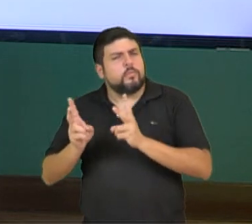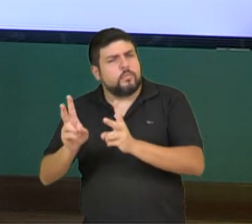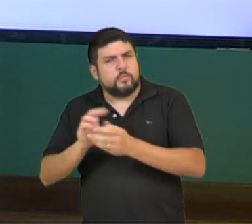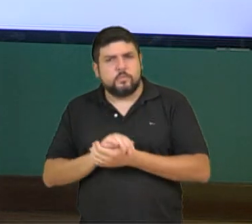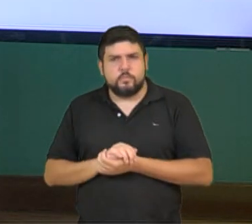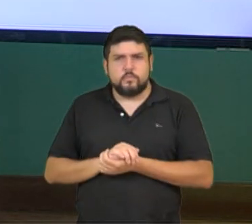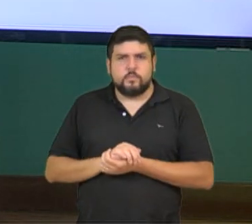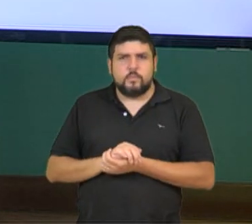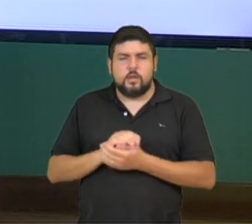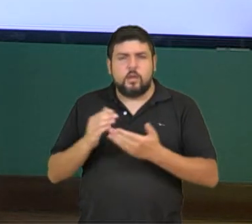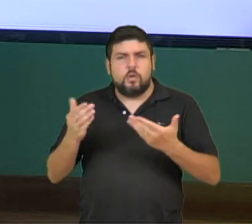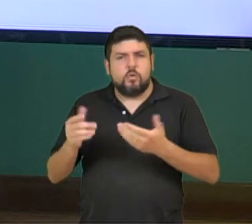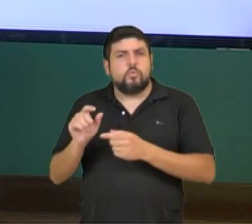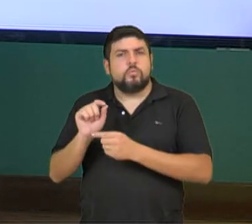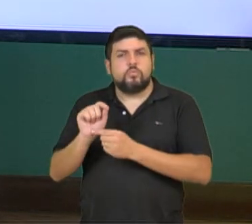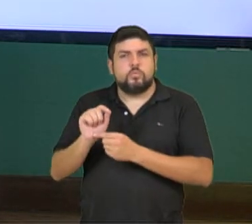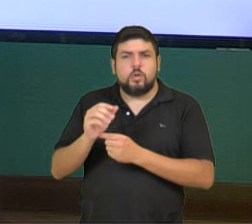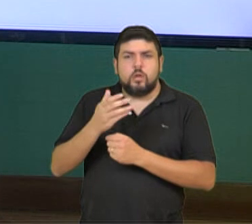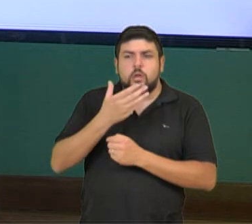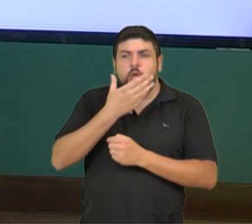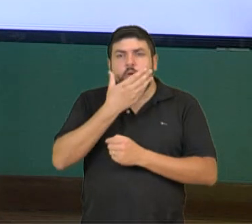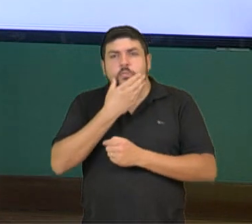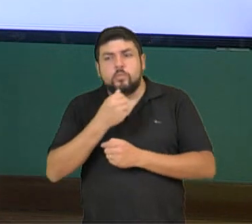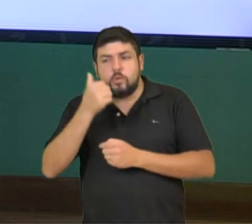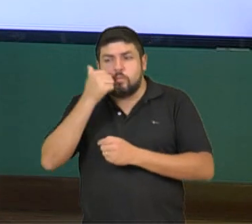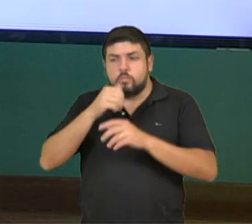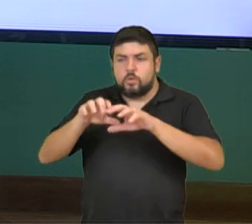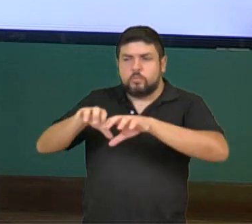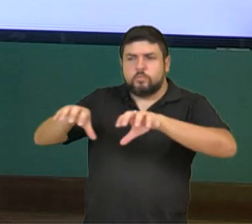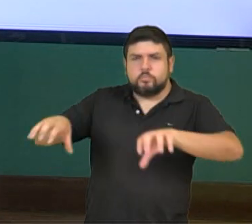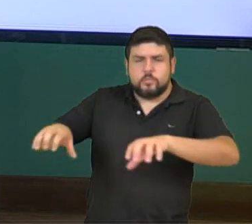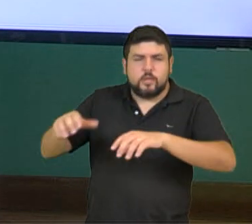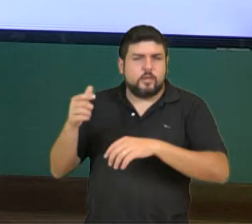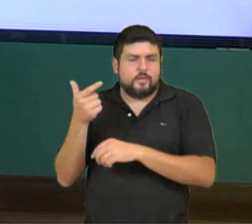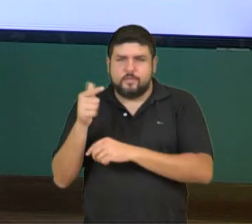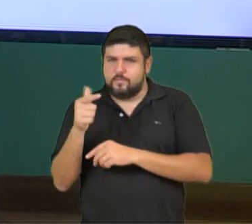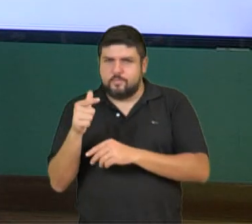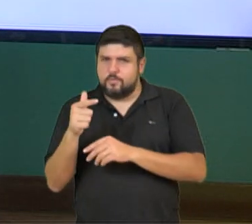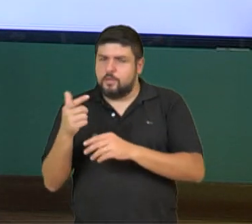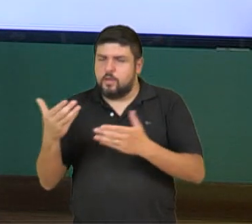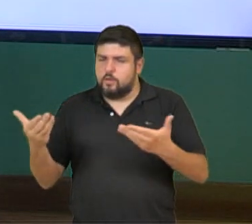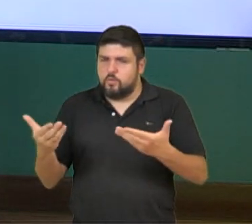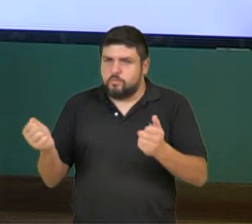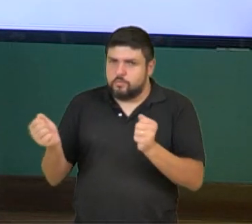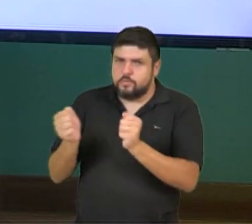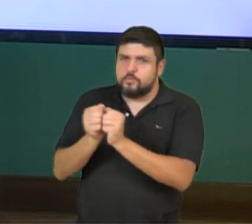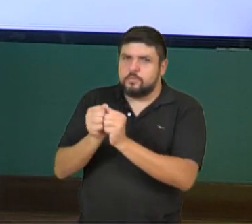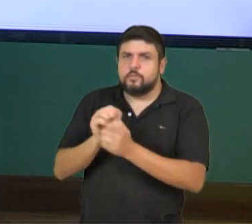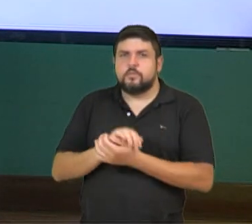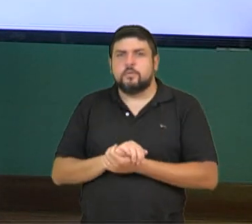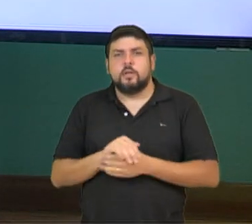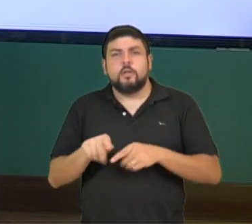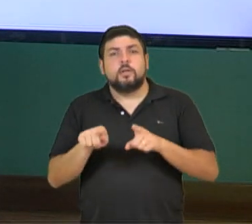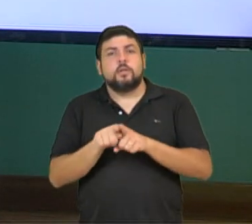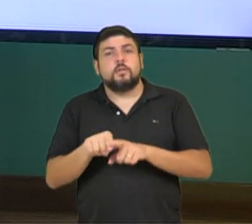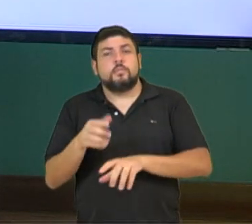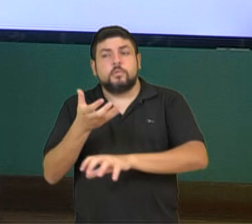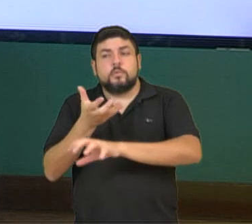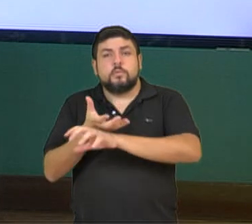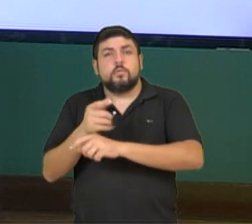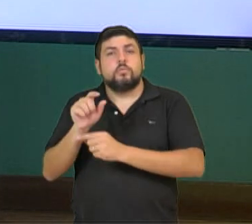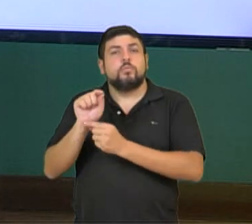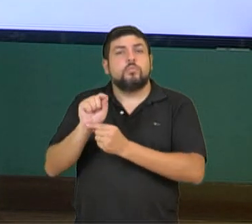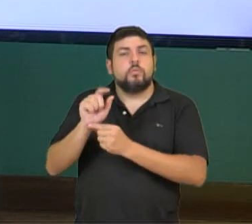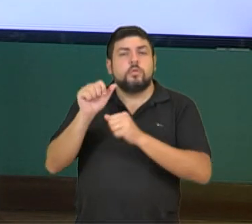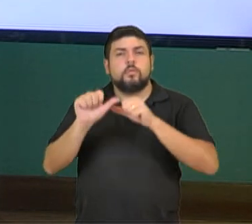aquela divisão de gênero, Meninos numa escola, meninas na outra. A gente vai ter sim a questão da disciplina e nós temos essas